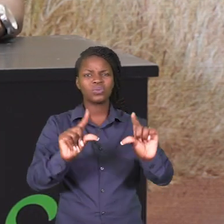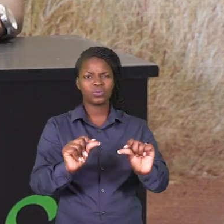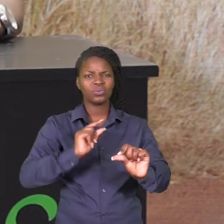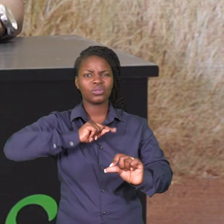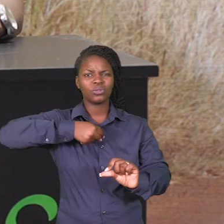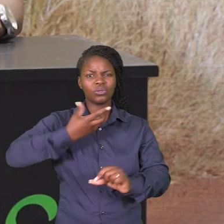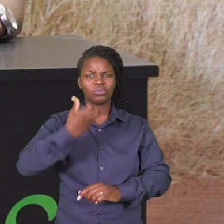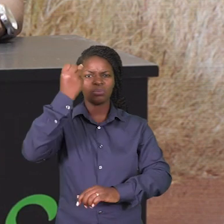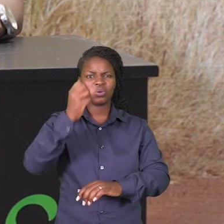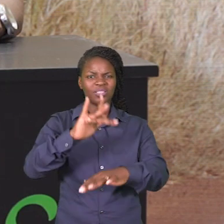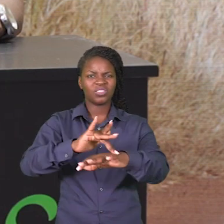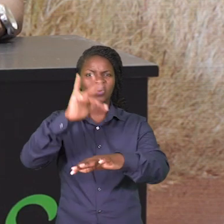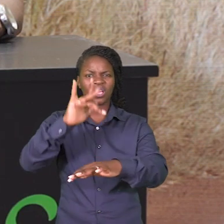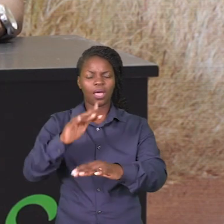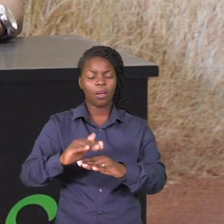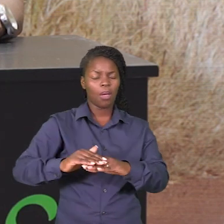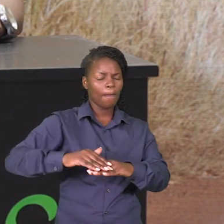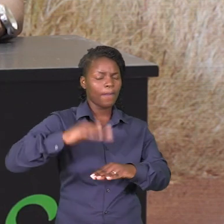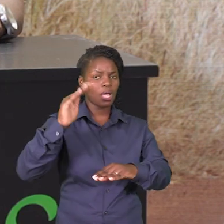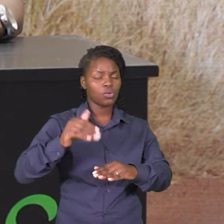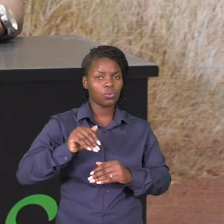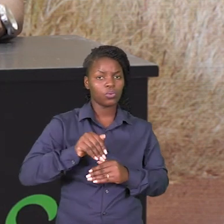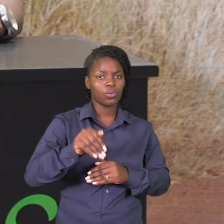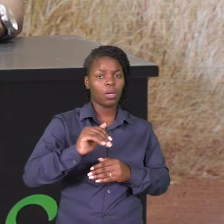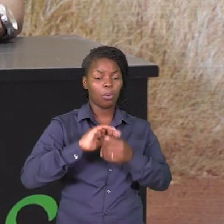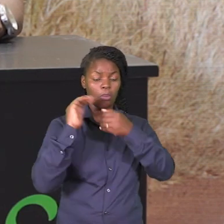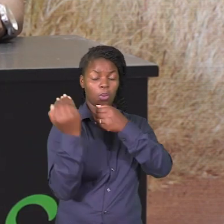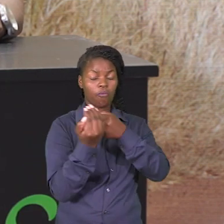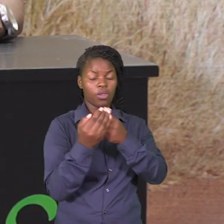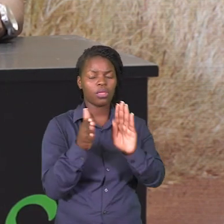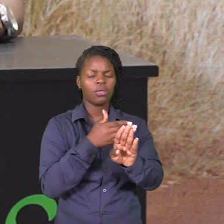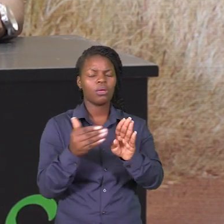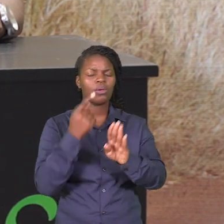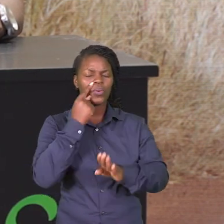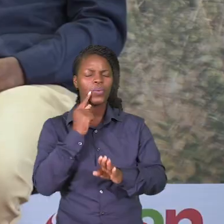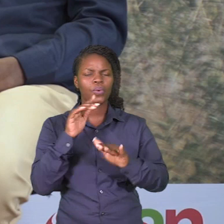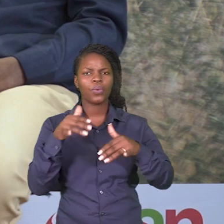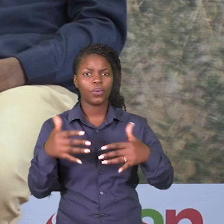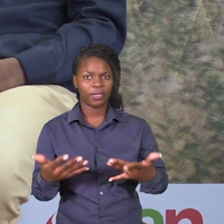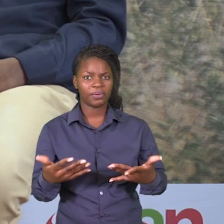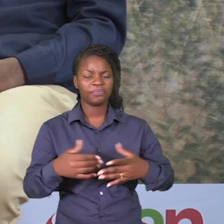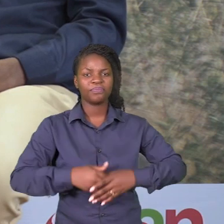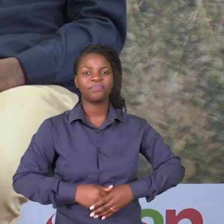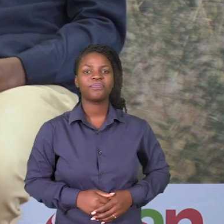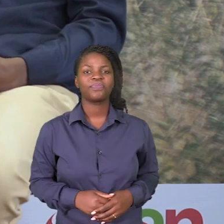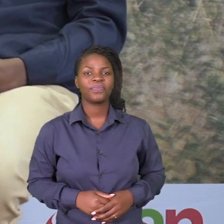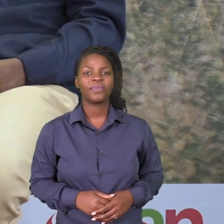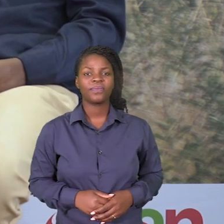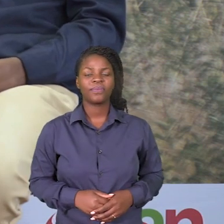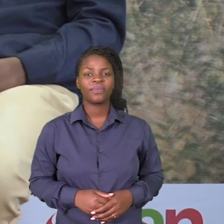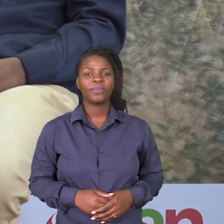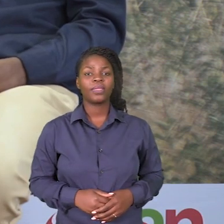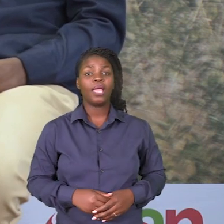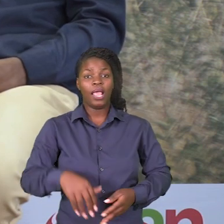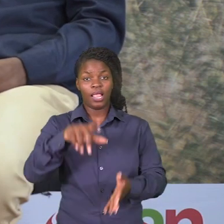outros os outros aspectos que nós podemos tocar para massificar este combate ou Esta luta o que acontece é que ali já foi